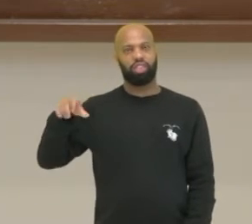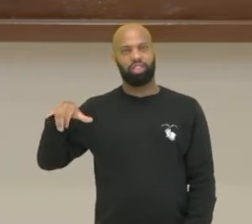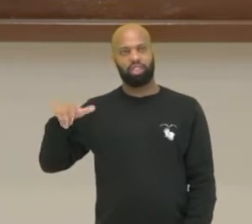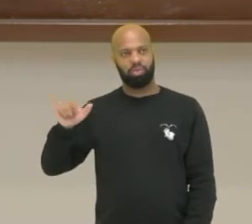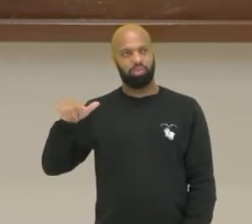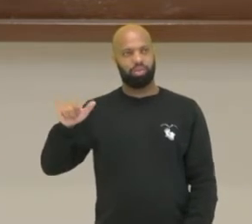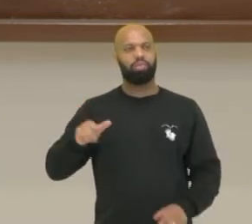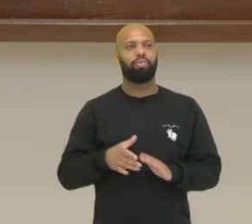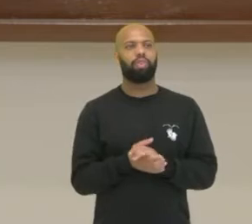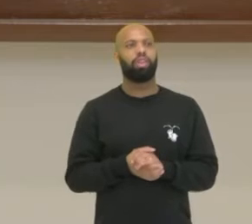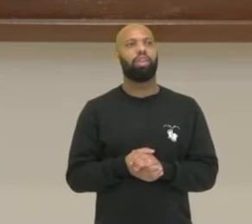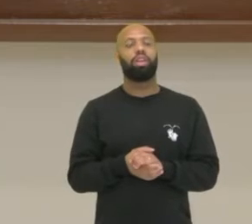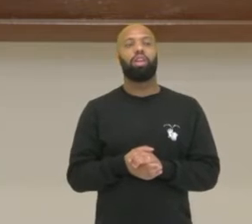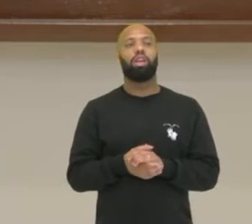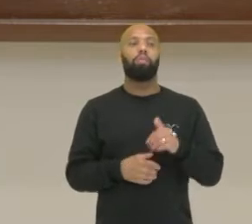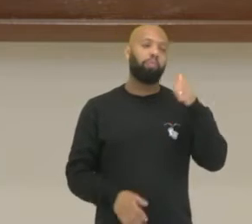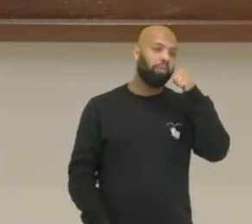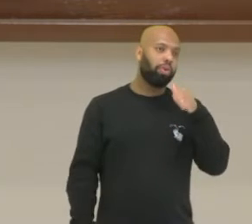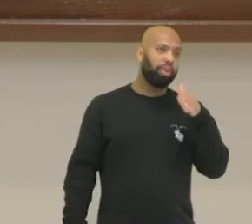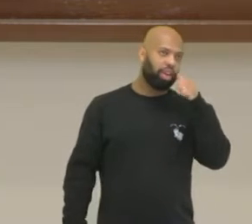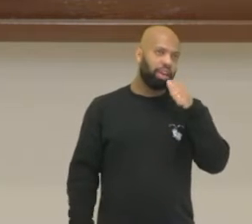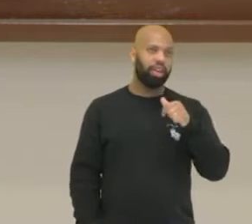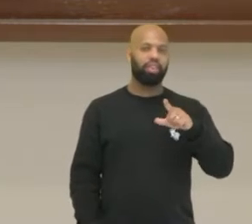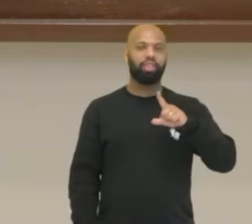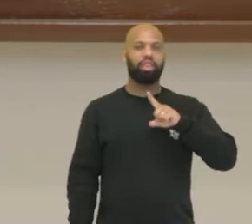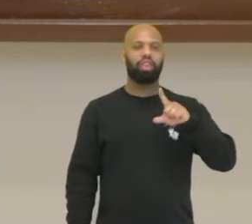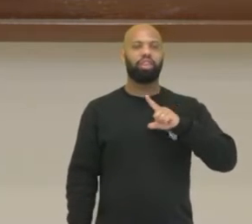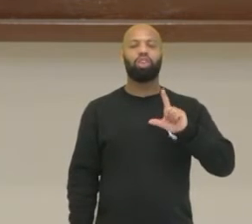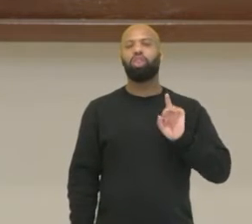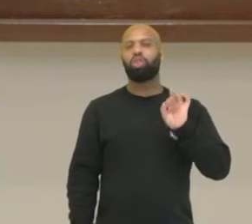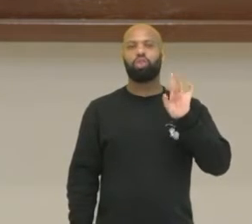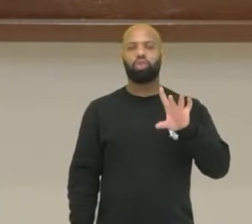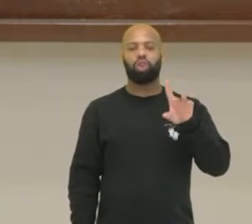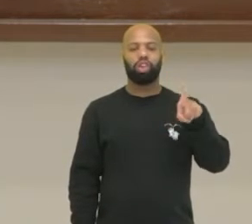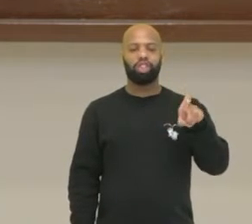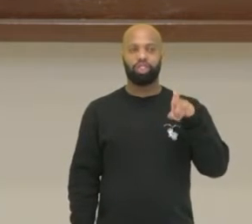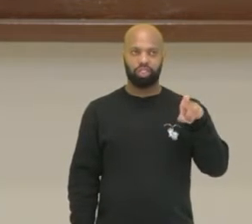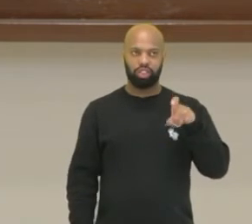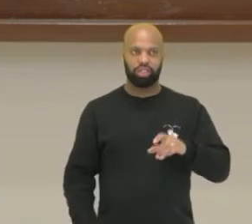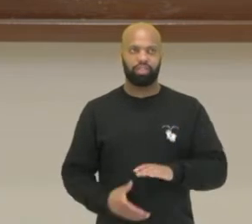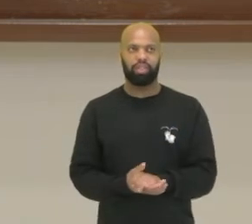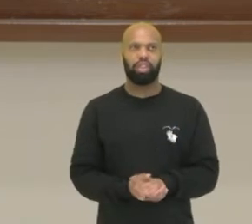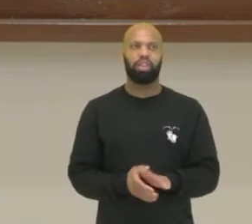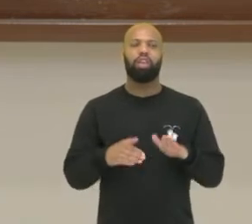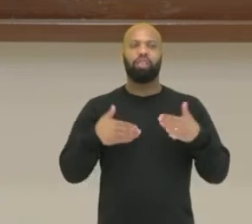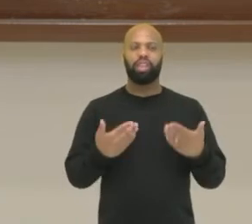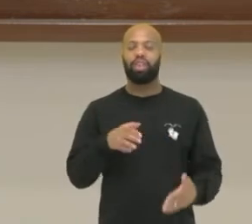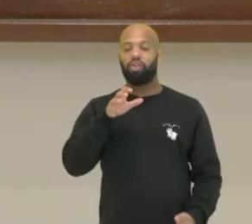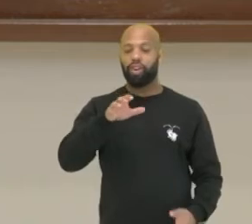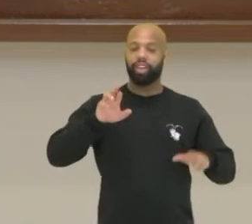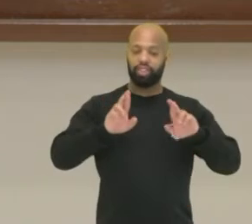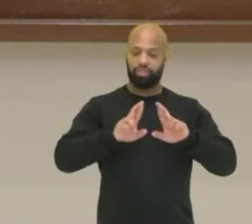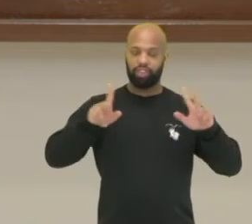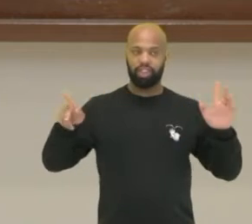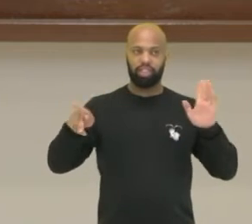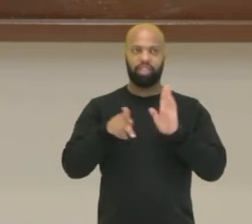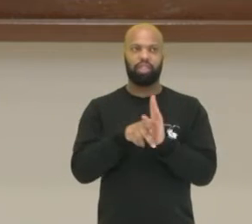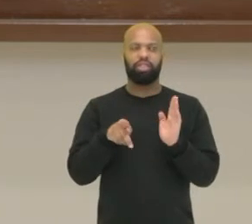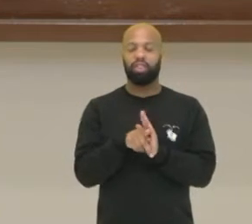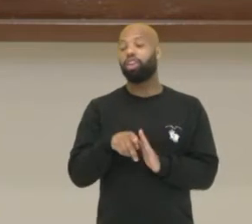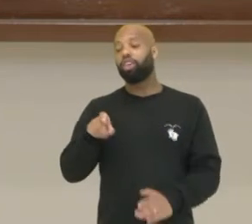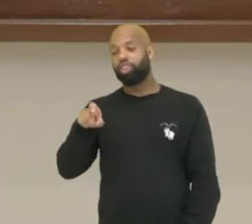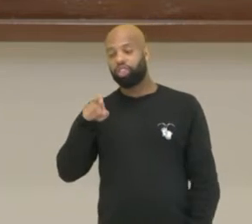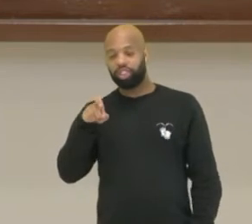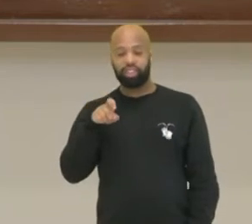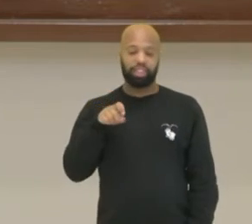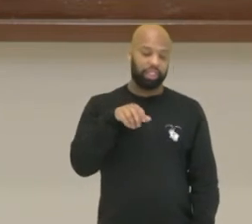Y. Nós, mulheres, carregamos apenas o X. Então, essa diferença de X e